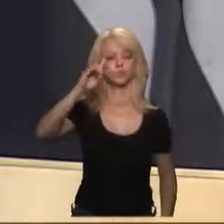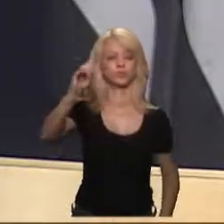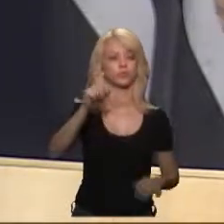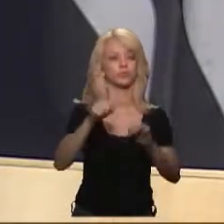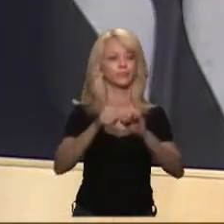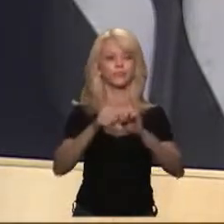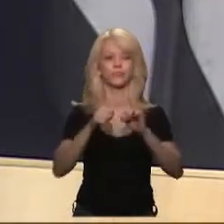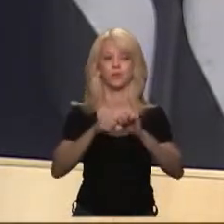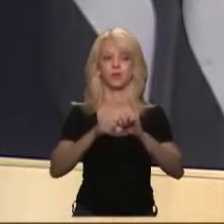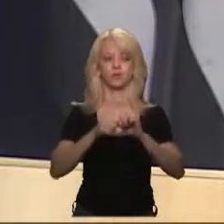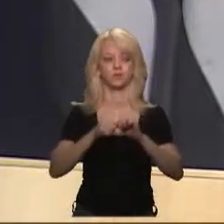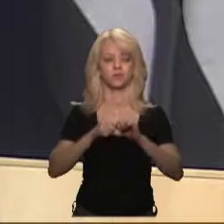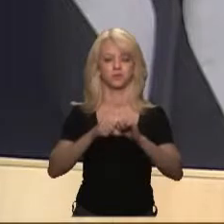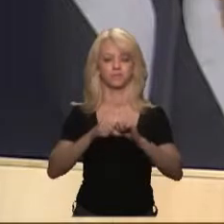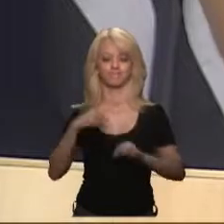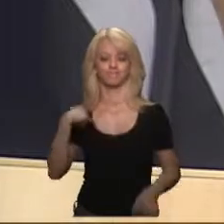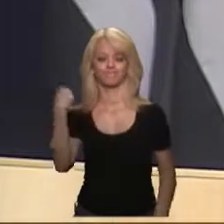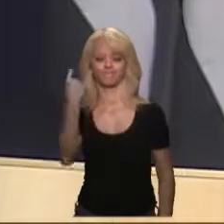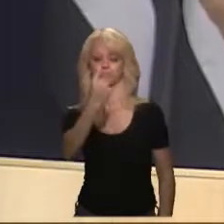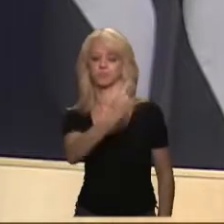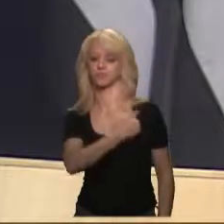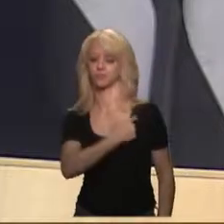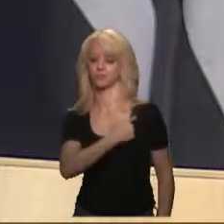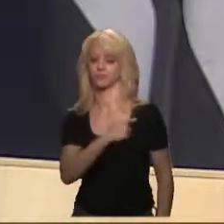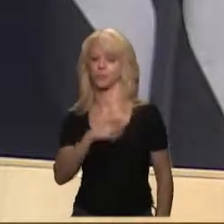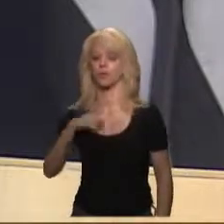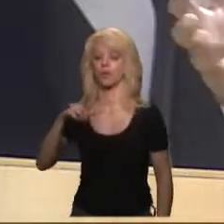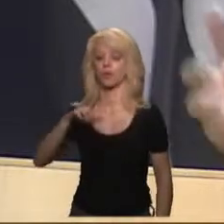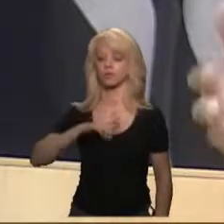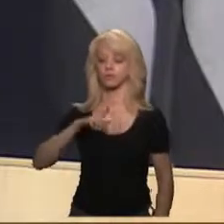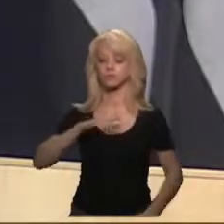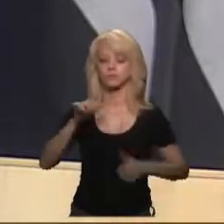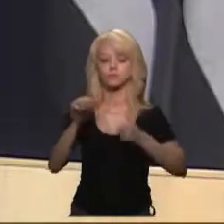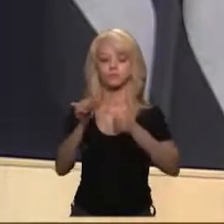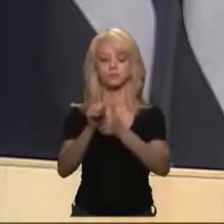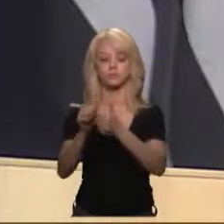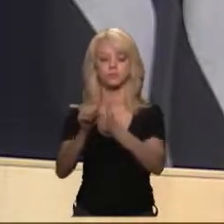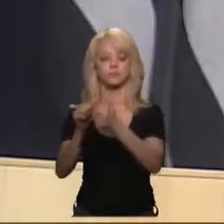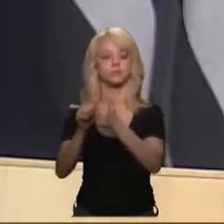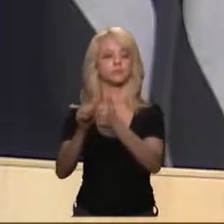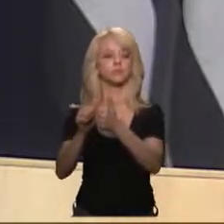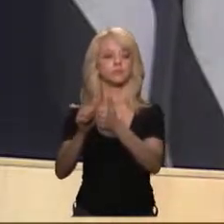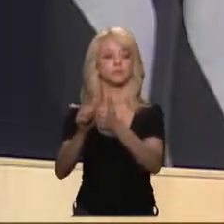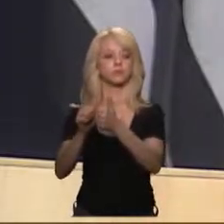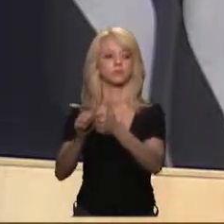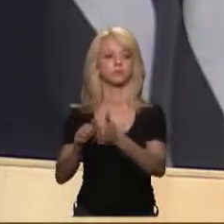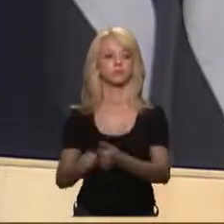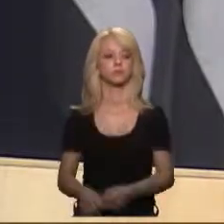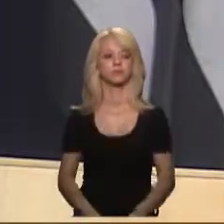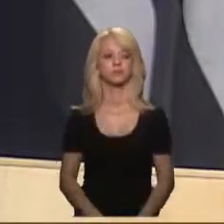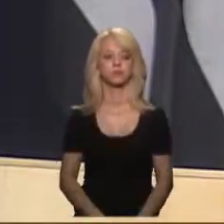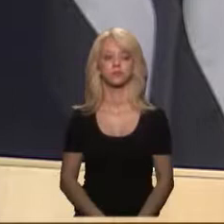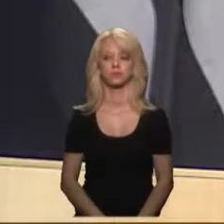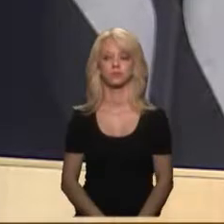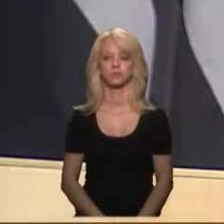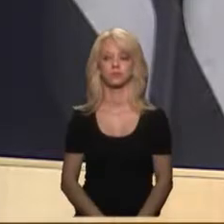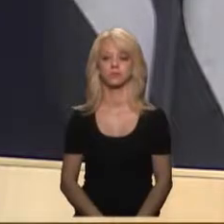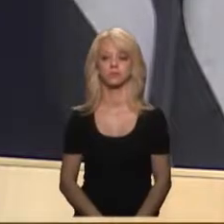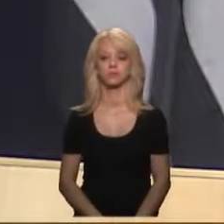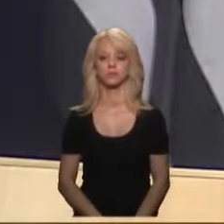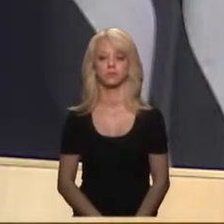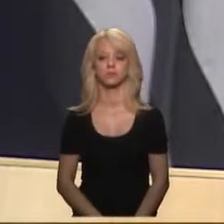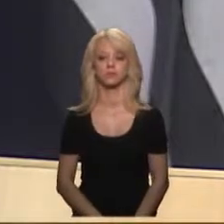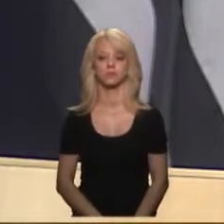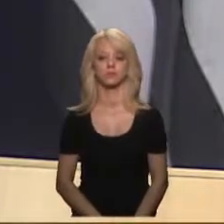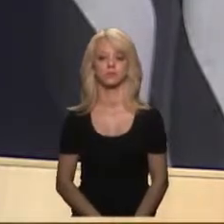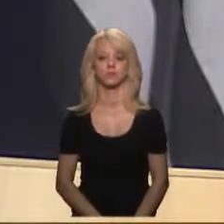temos que rever isso, não é pejorativo não, mas eu acho que nós temos que rever isso. É um alerta que a gente está dando, porque senão nós não